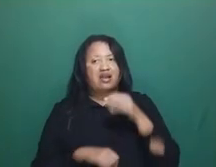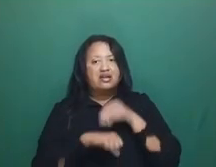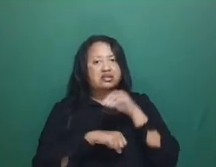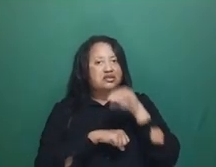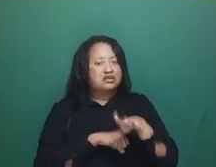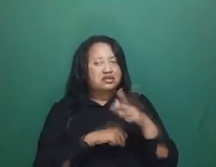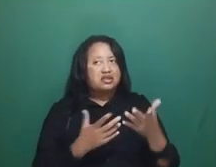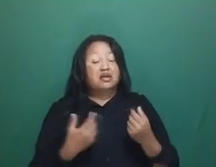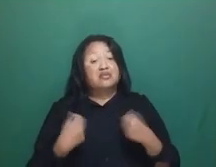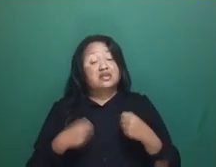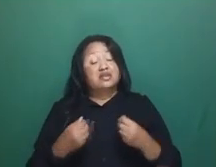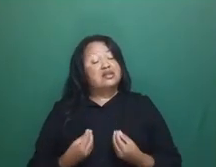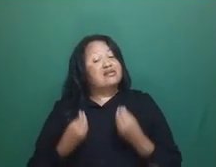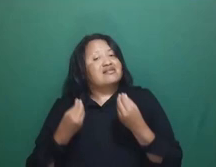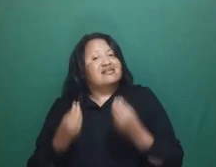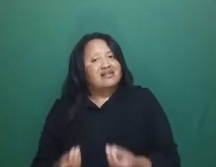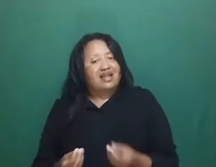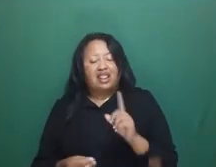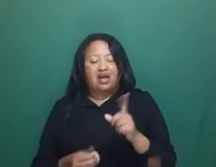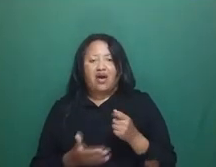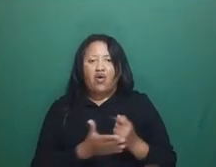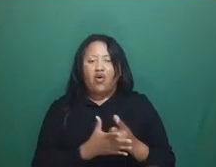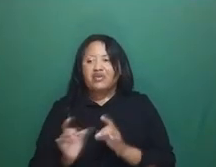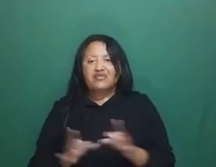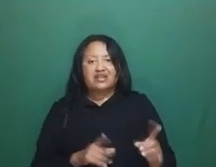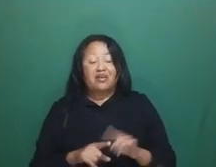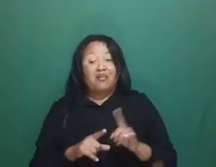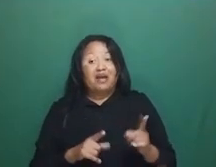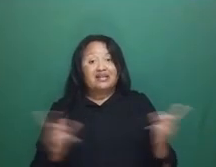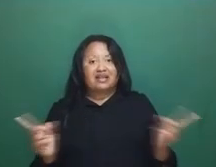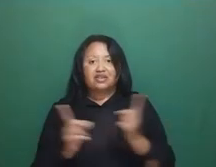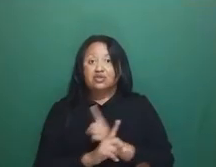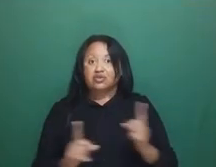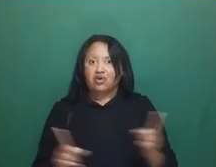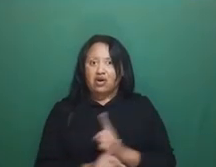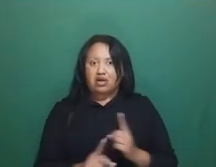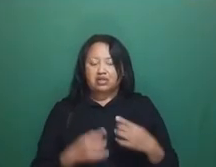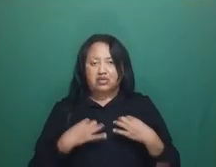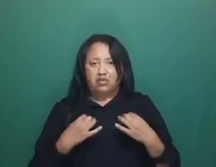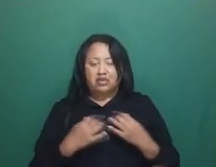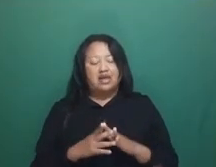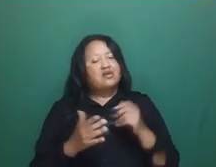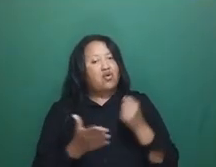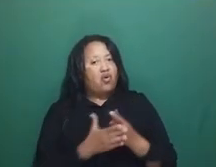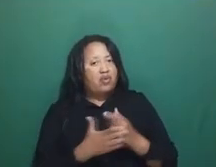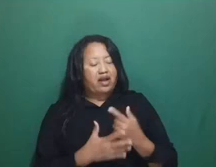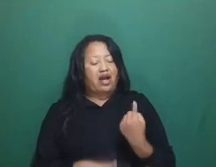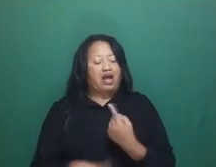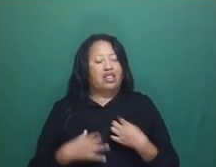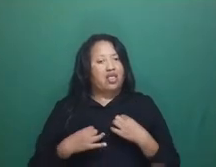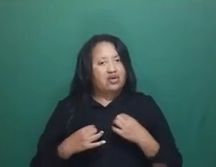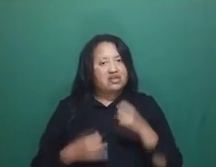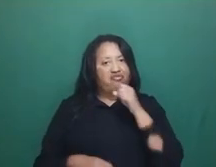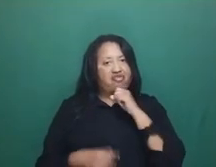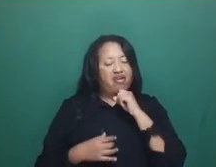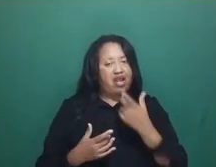a gente precisa se entregar não há compra e venda apenas mas há um intercâmbio a troca e assim a gente comprar com a nossa roupa